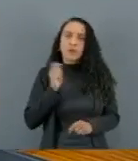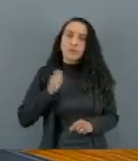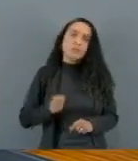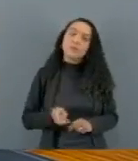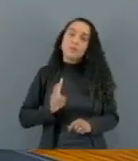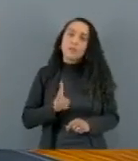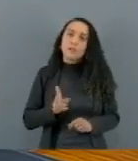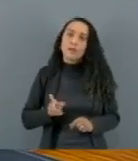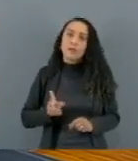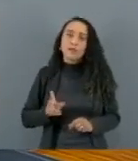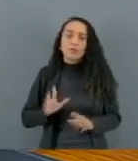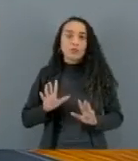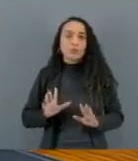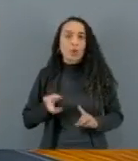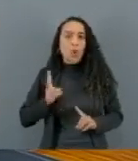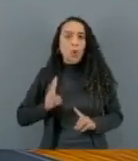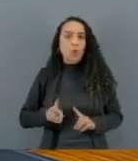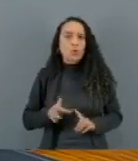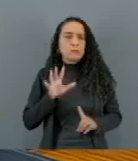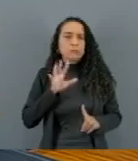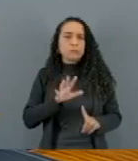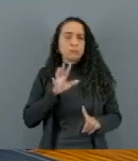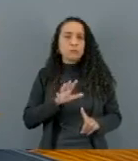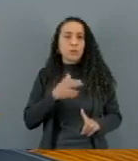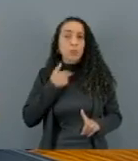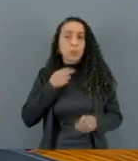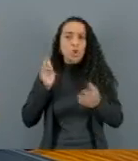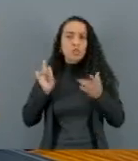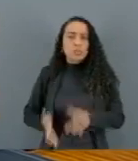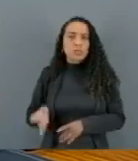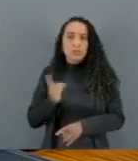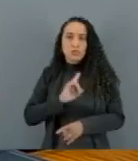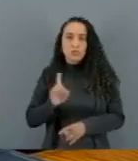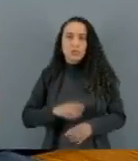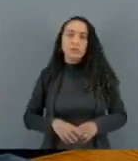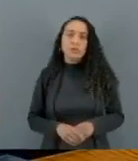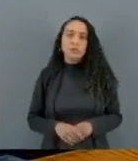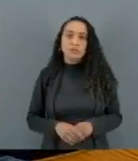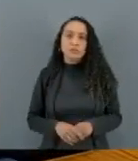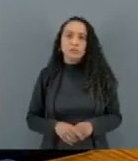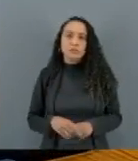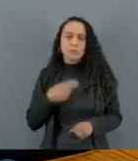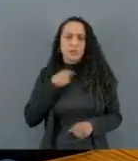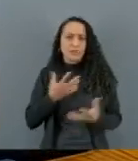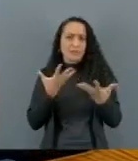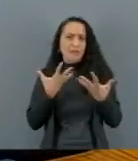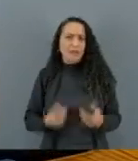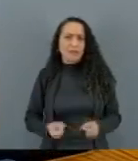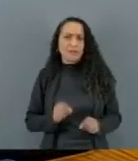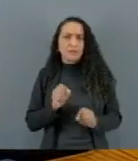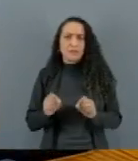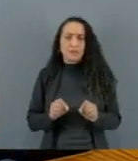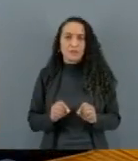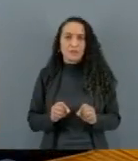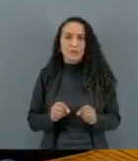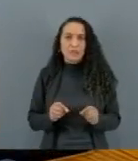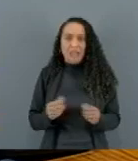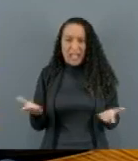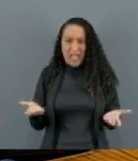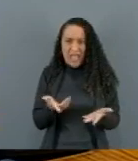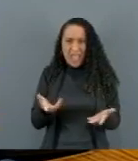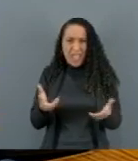a pressão, né? Nós não podemos desistir, né? Nós não podemos aceitar que esse é o novo